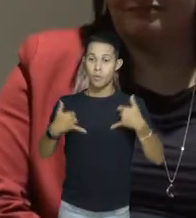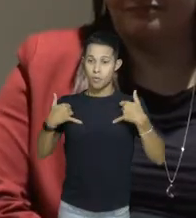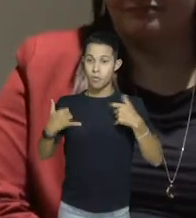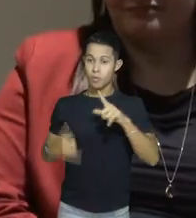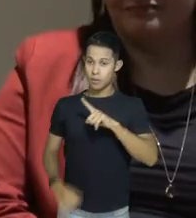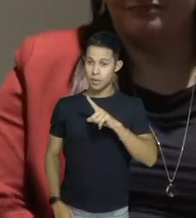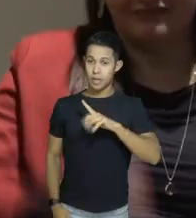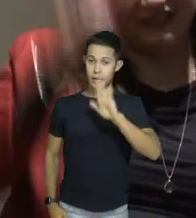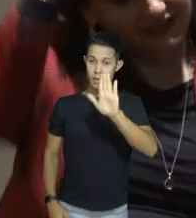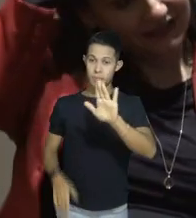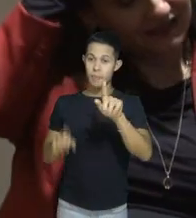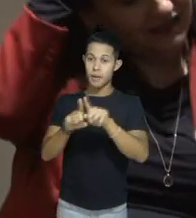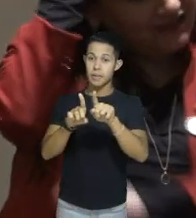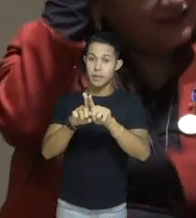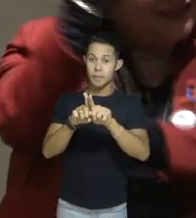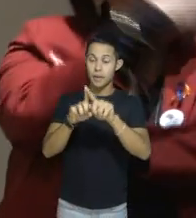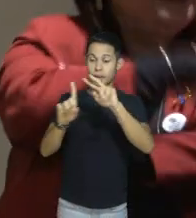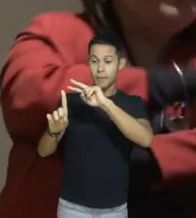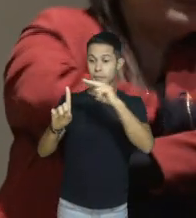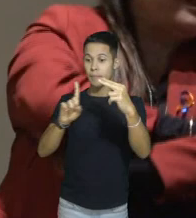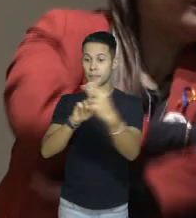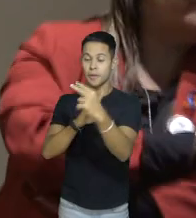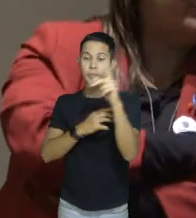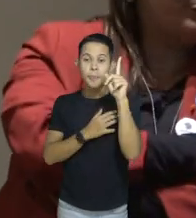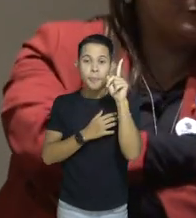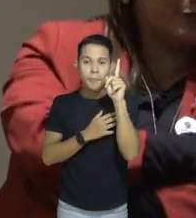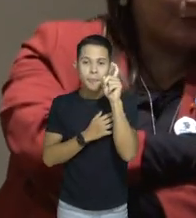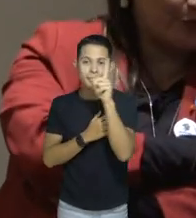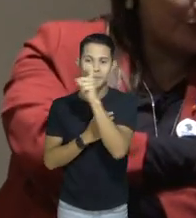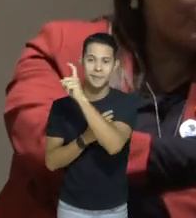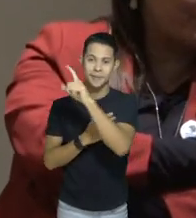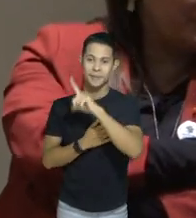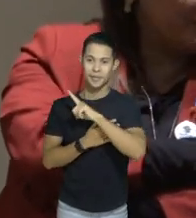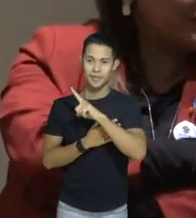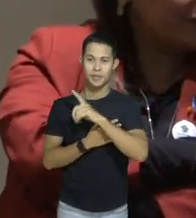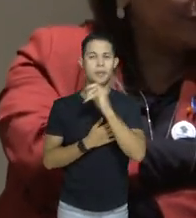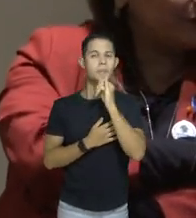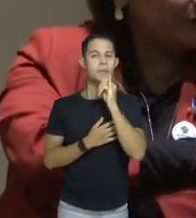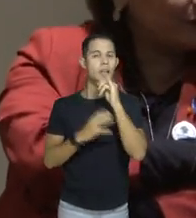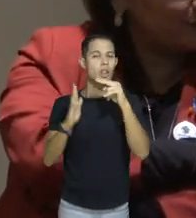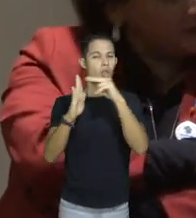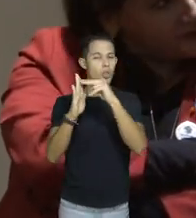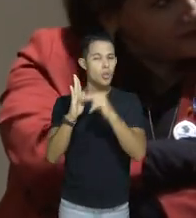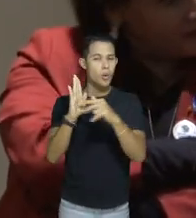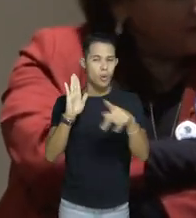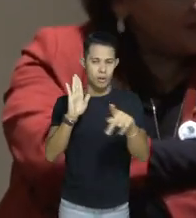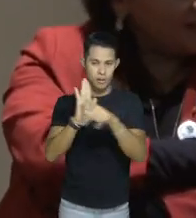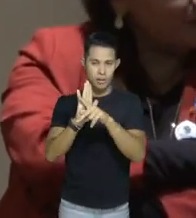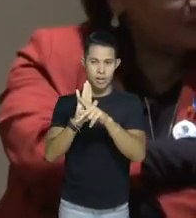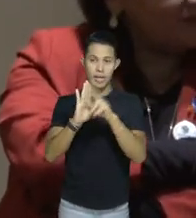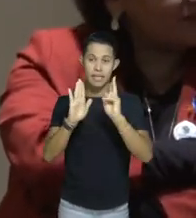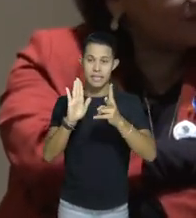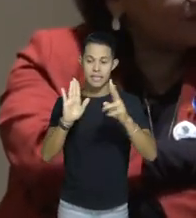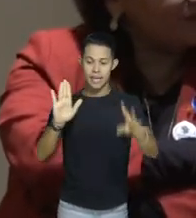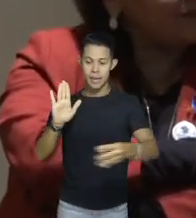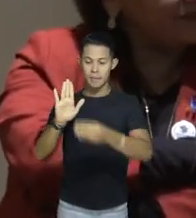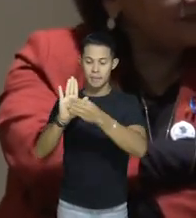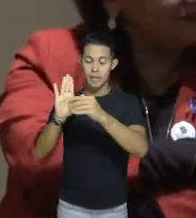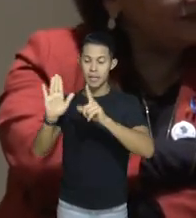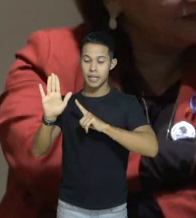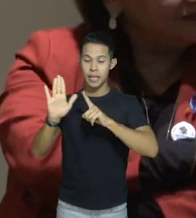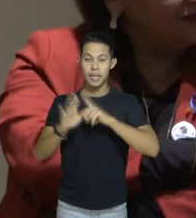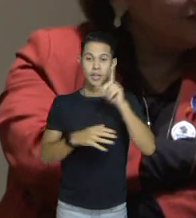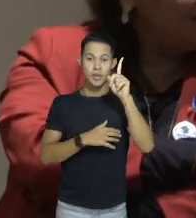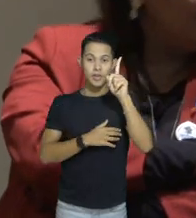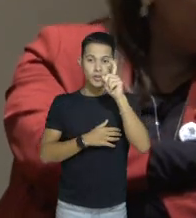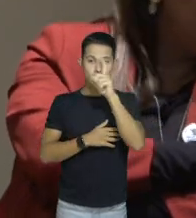também para as dificuldades que a gente tem. E lá no boletim da nota do IDEB, sempre veio que a gente tem dificuldade com